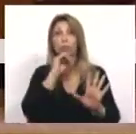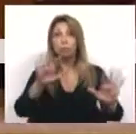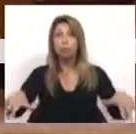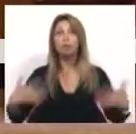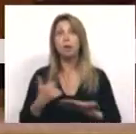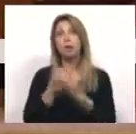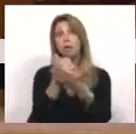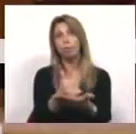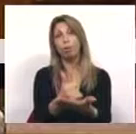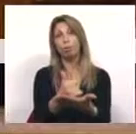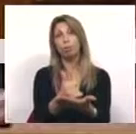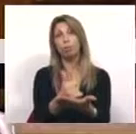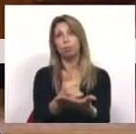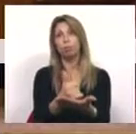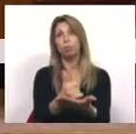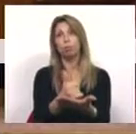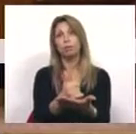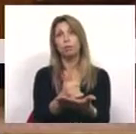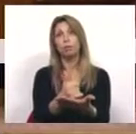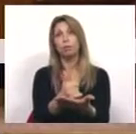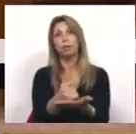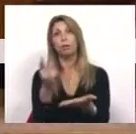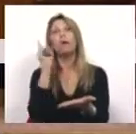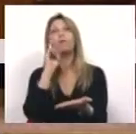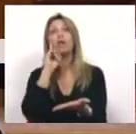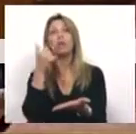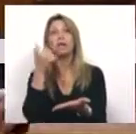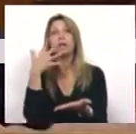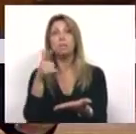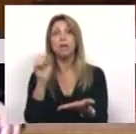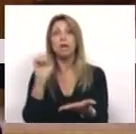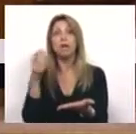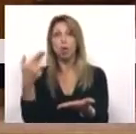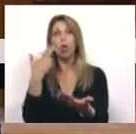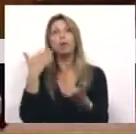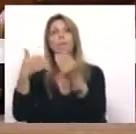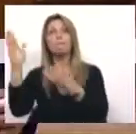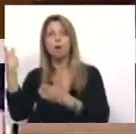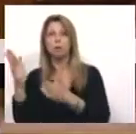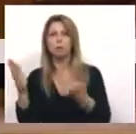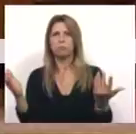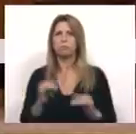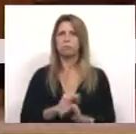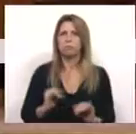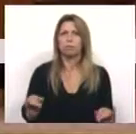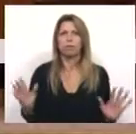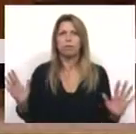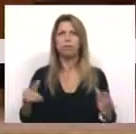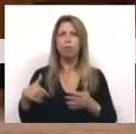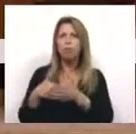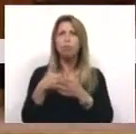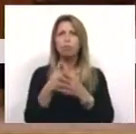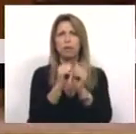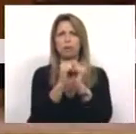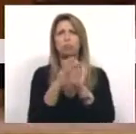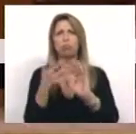apoios que sejam superiores a 5.000 euros. Não é possível, de facto, que os processos burocráticos